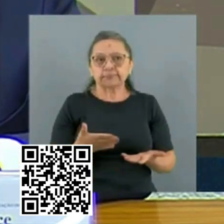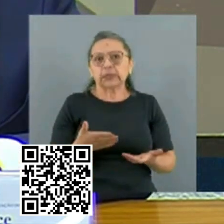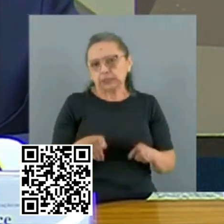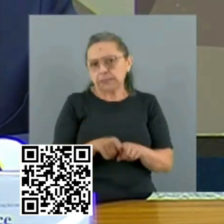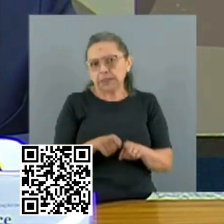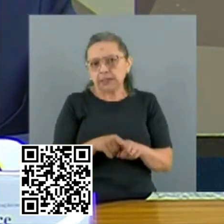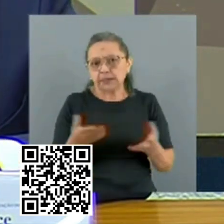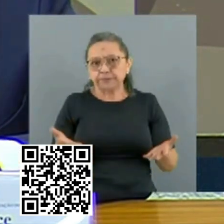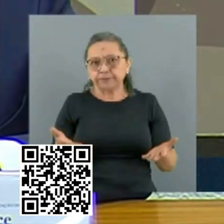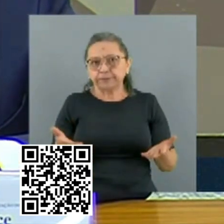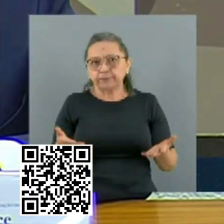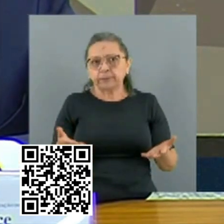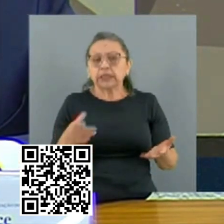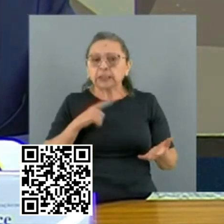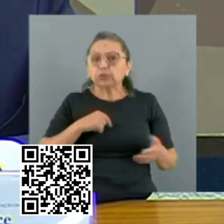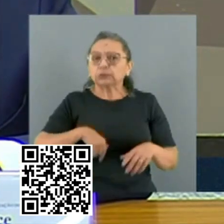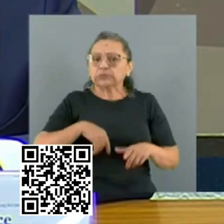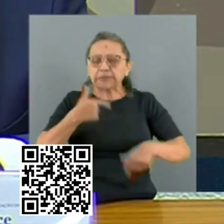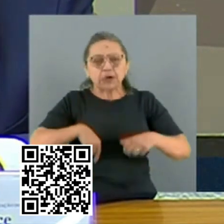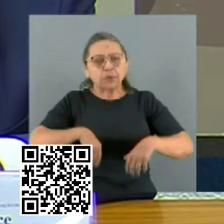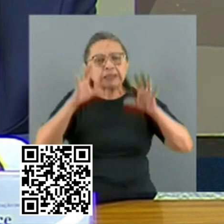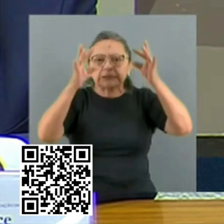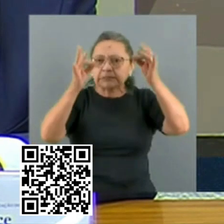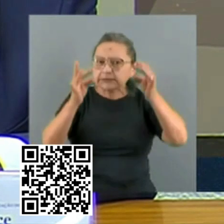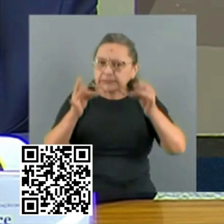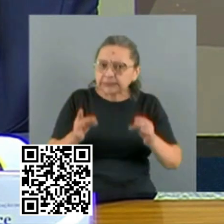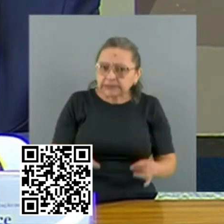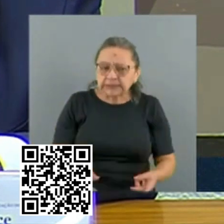trabalho aprofundado e digamos,